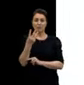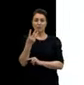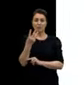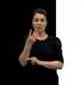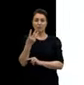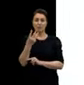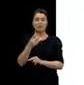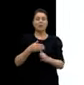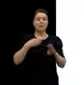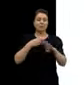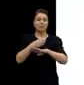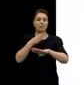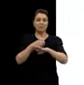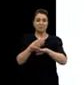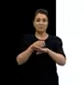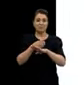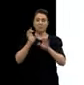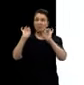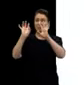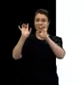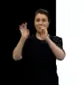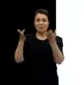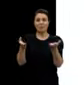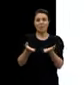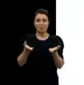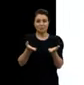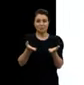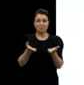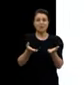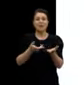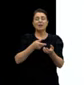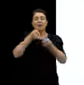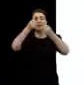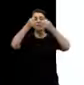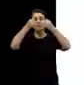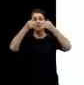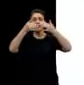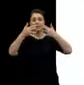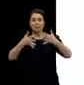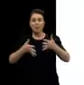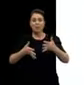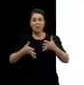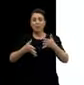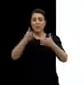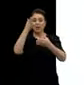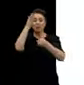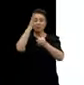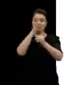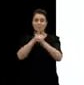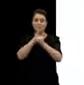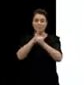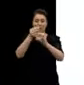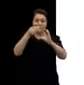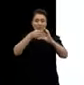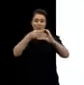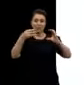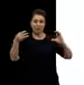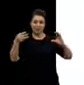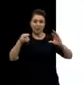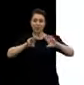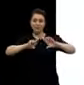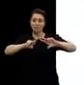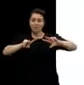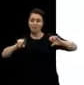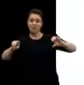Bom, com essa participação toda especial, então, nós vamos falar sobre divisão celular, diferenciação